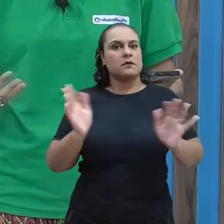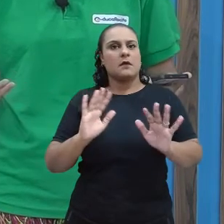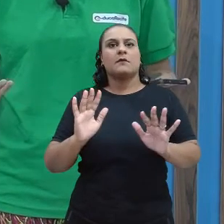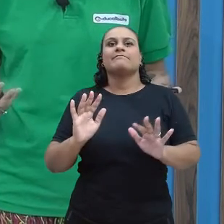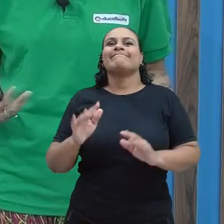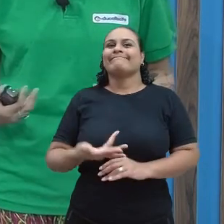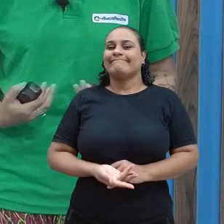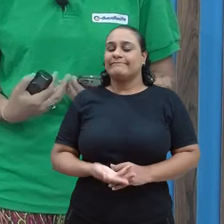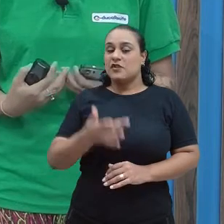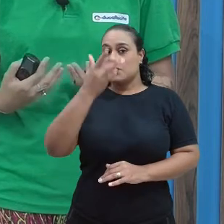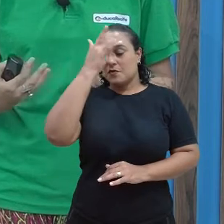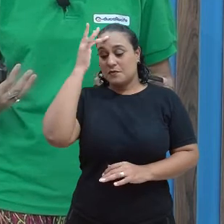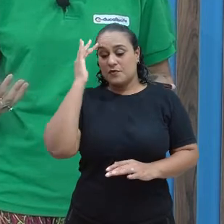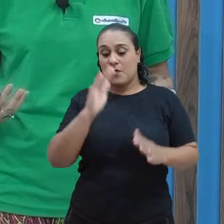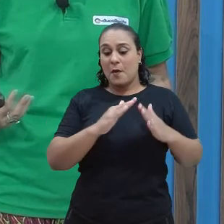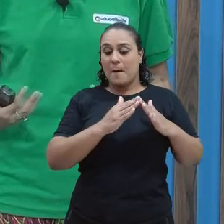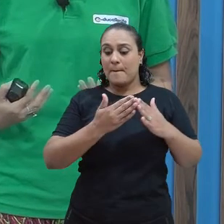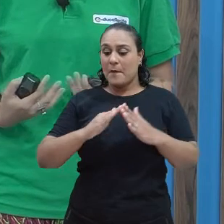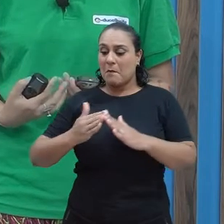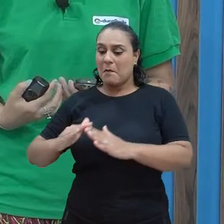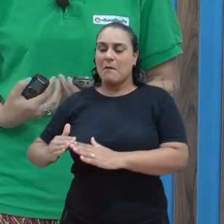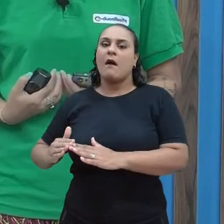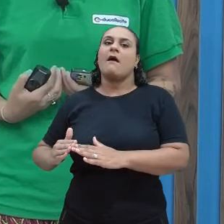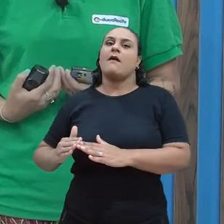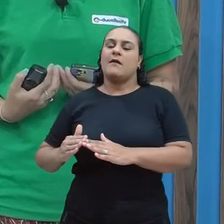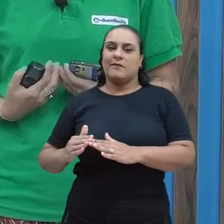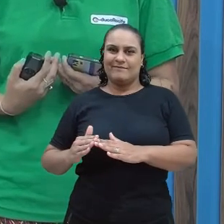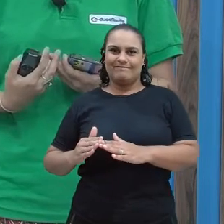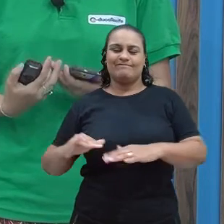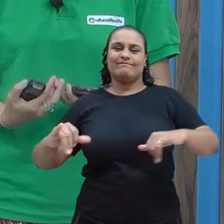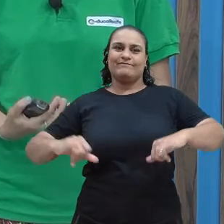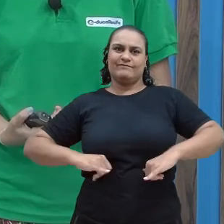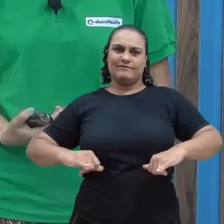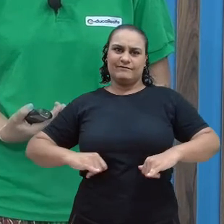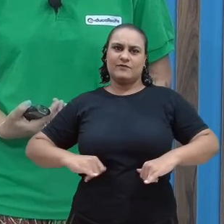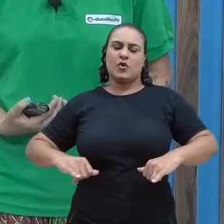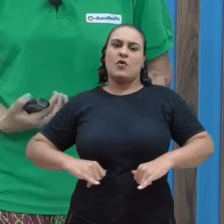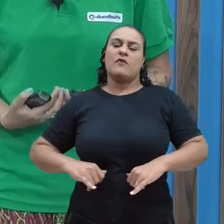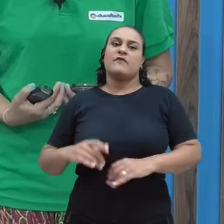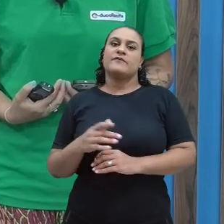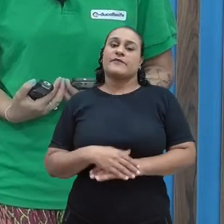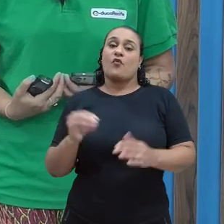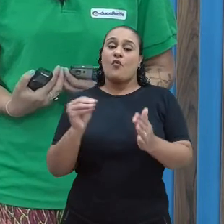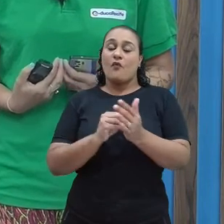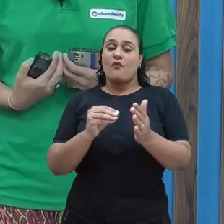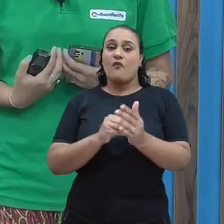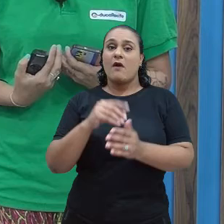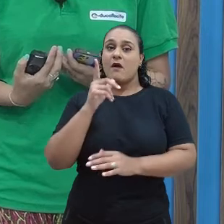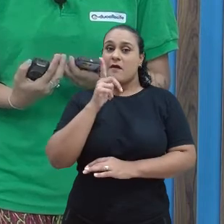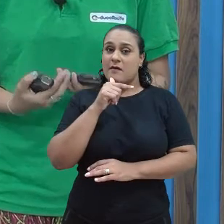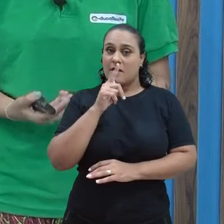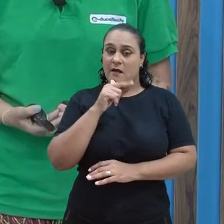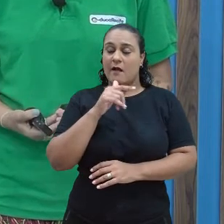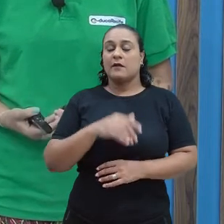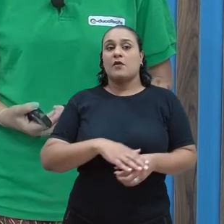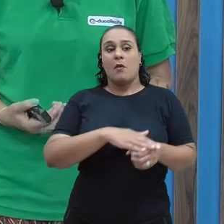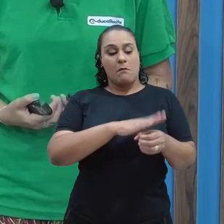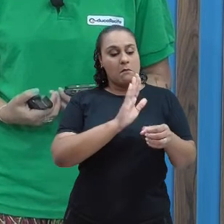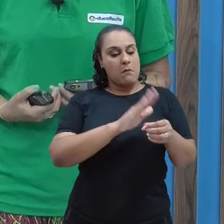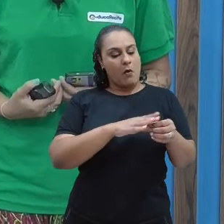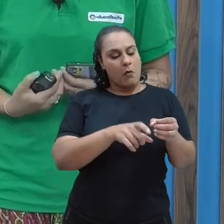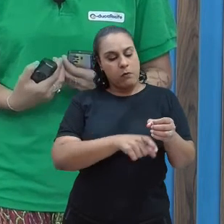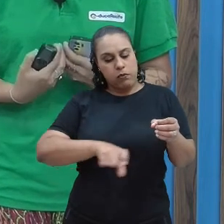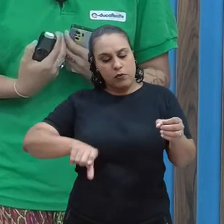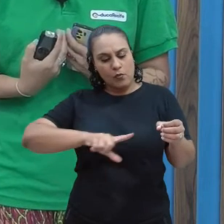na periferia, à margem, né? Sofrem com o abastecimento de água, sofre com saneamento